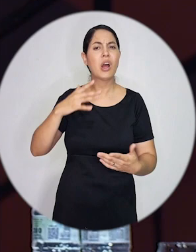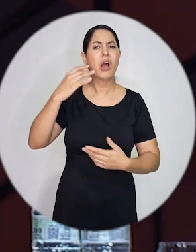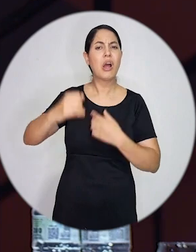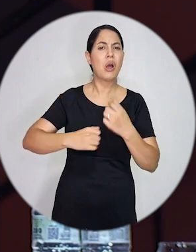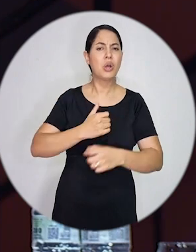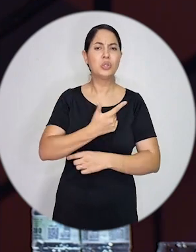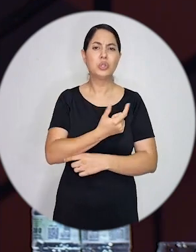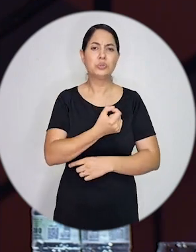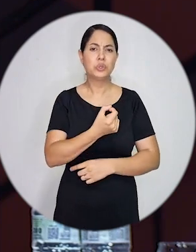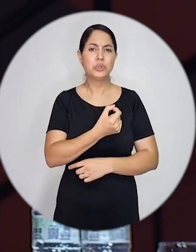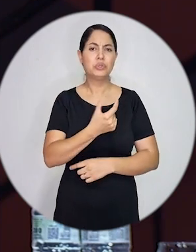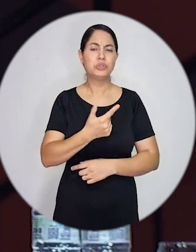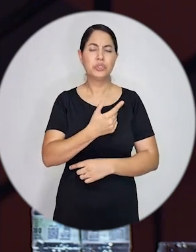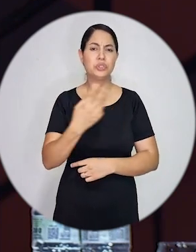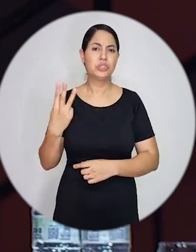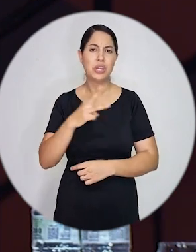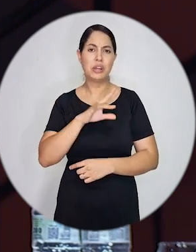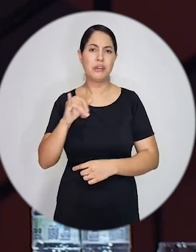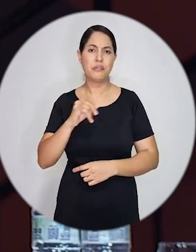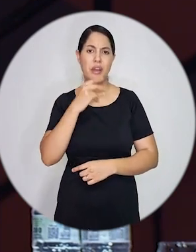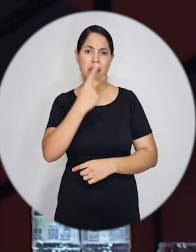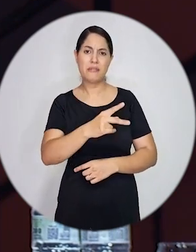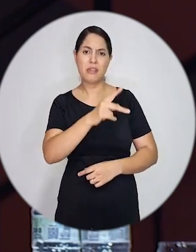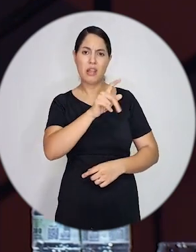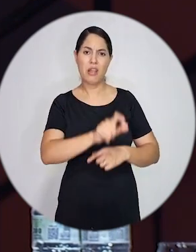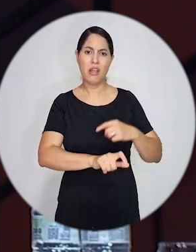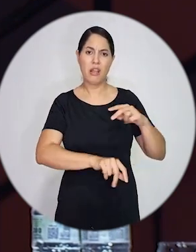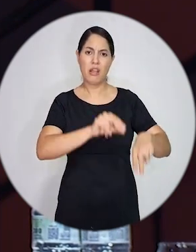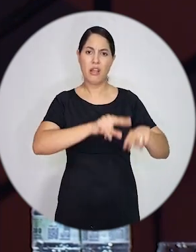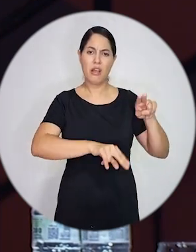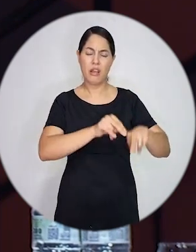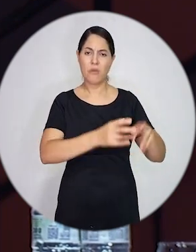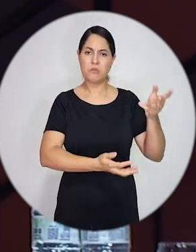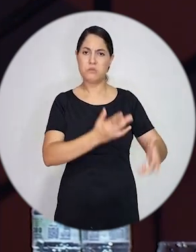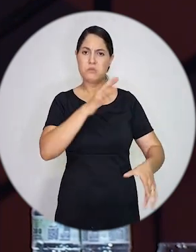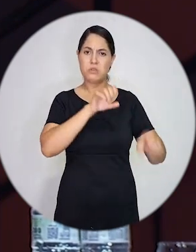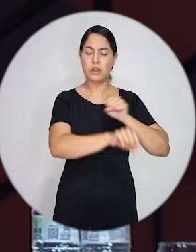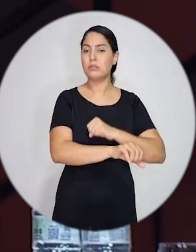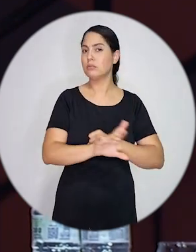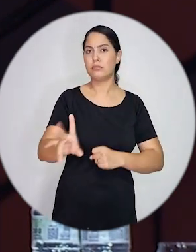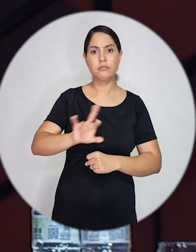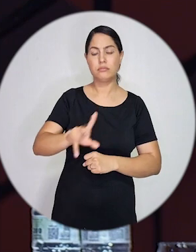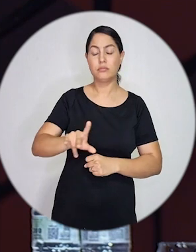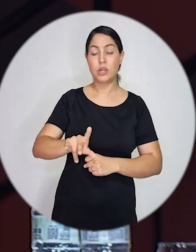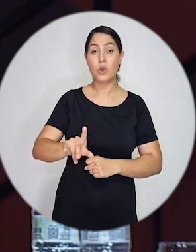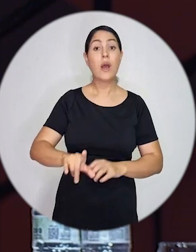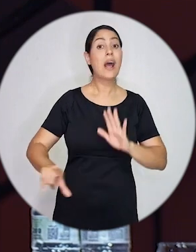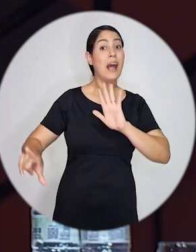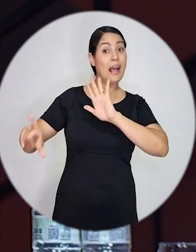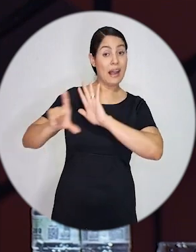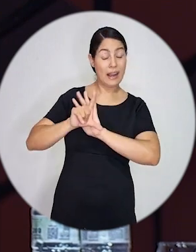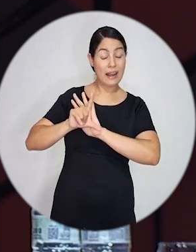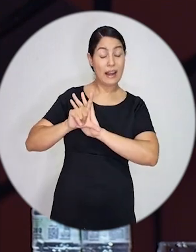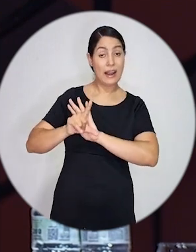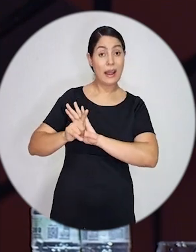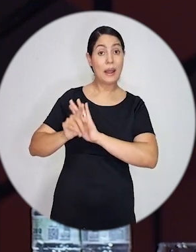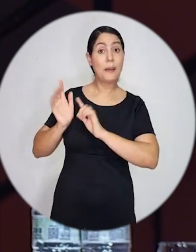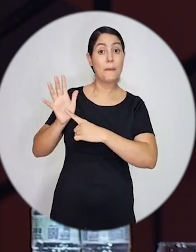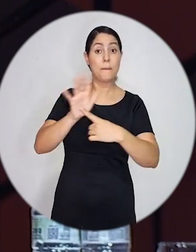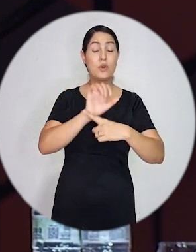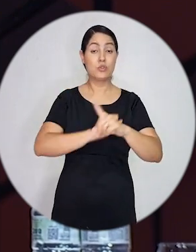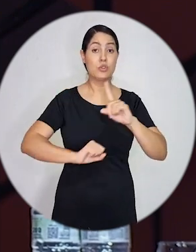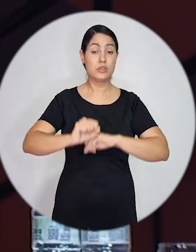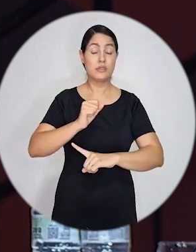eu acho que em 2023 a gente vai ter um tal de LGBT lá, já vamos prever aqui a morte dele na fogueira. Eu acho que não foi bem assim. A lei reflete o que